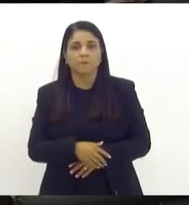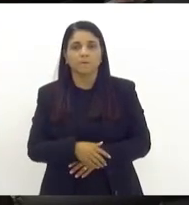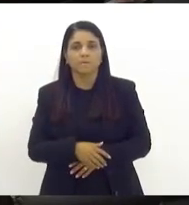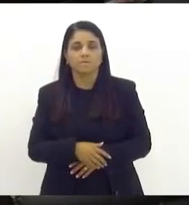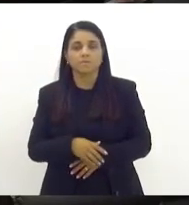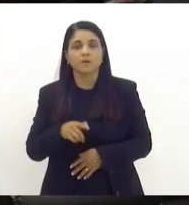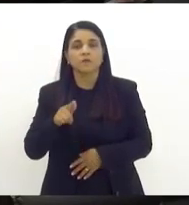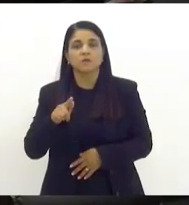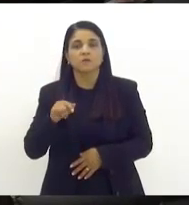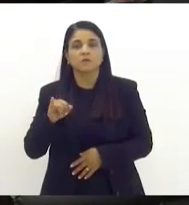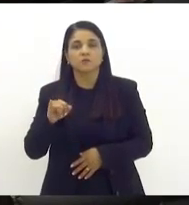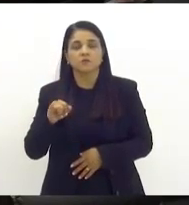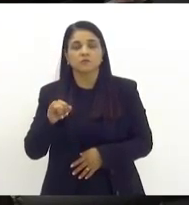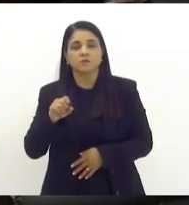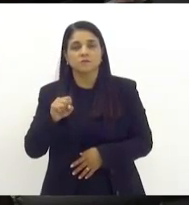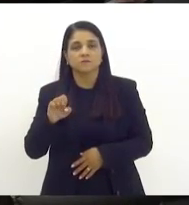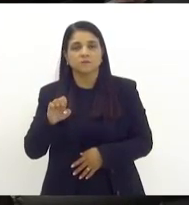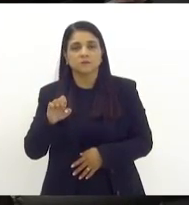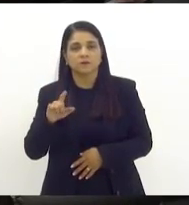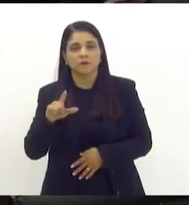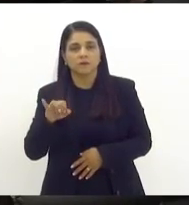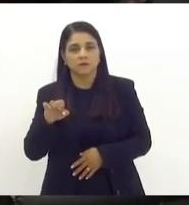Gisele Monteiro